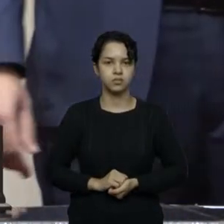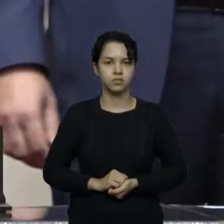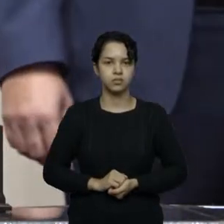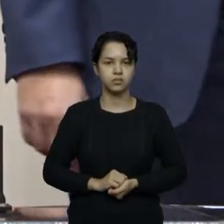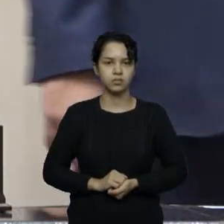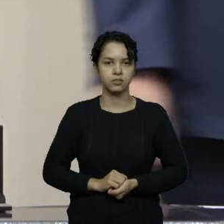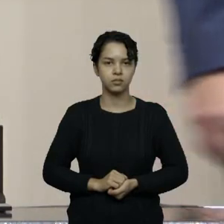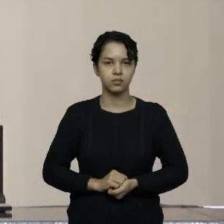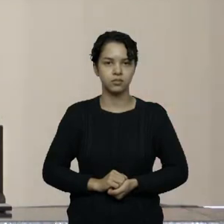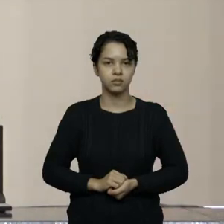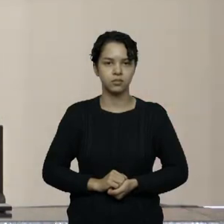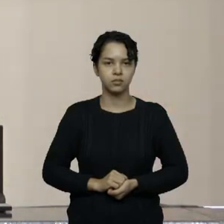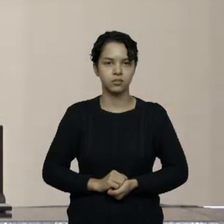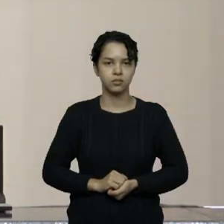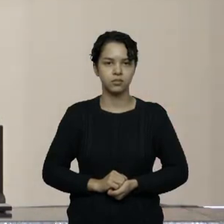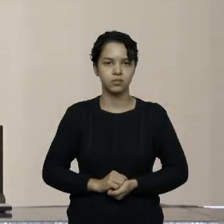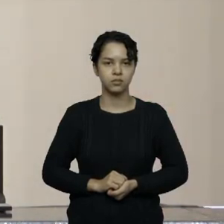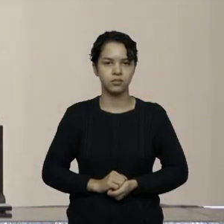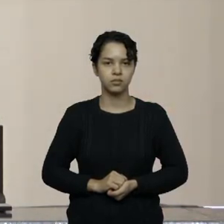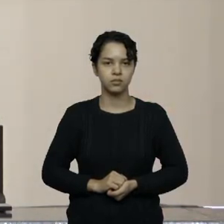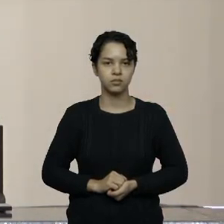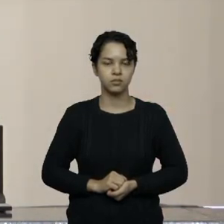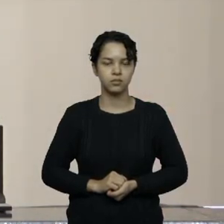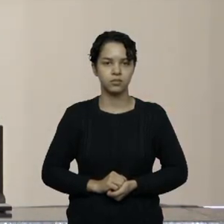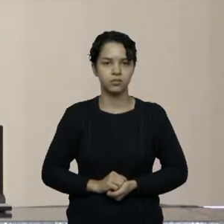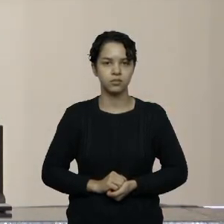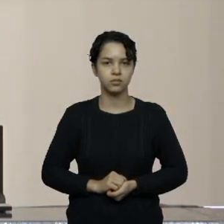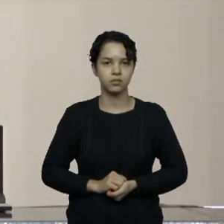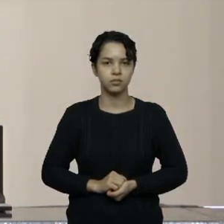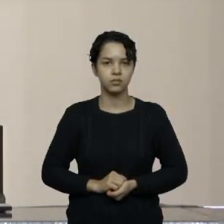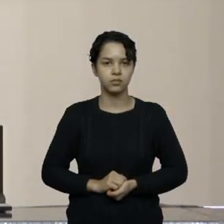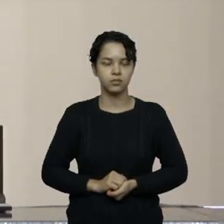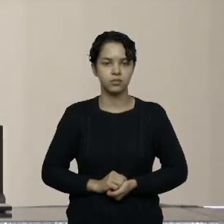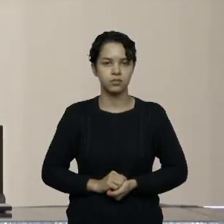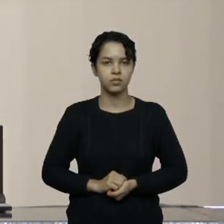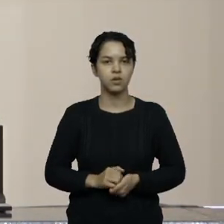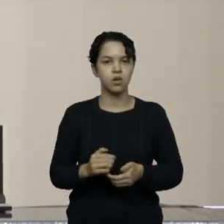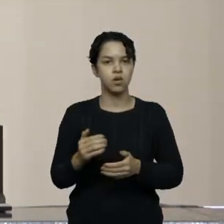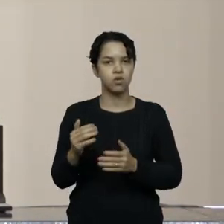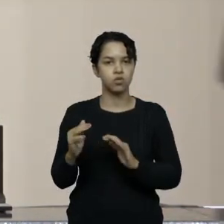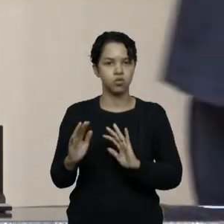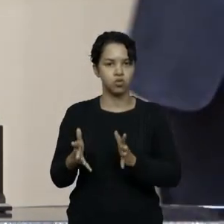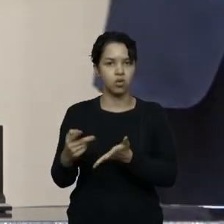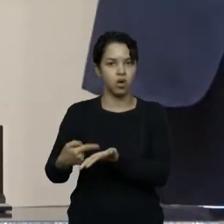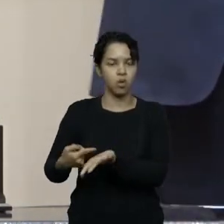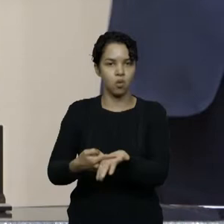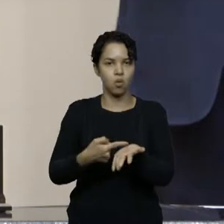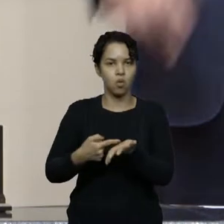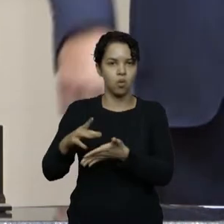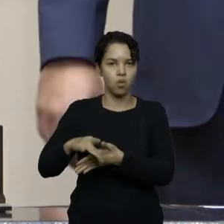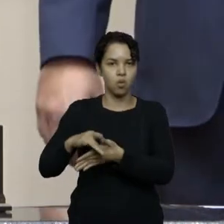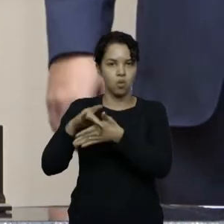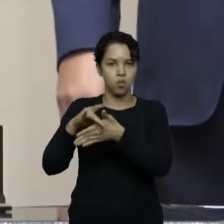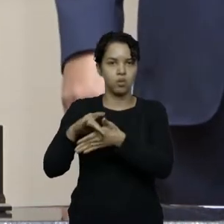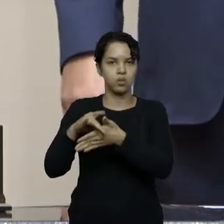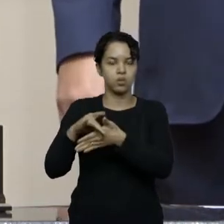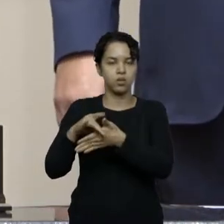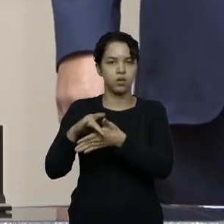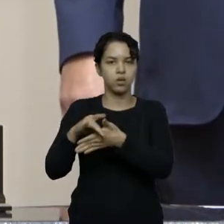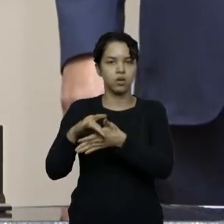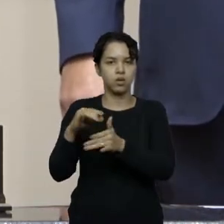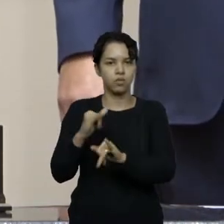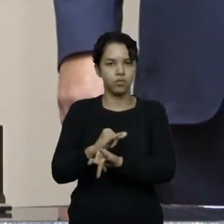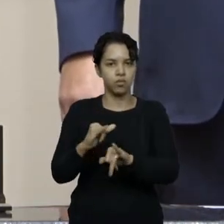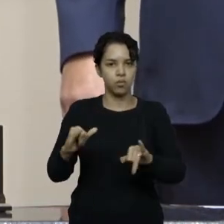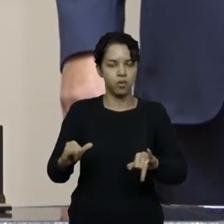E aí me comunico que conforme acordo de líderes que foi informado